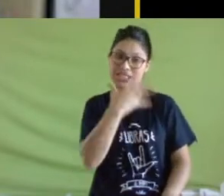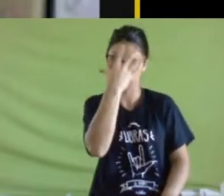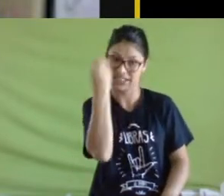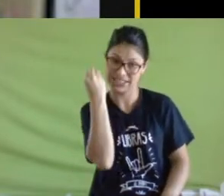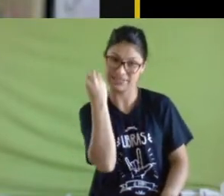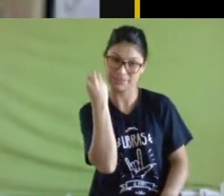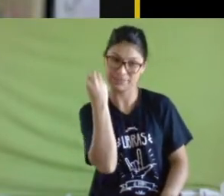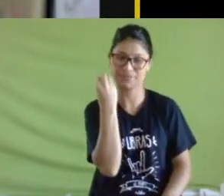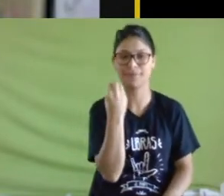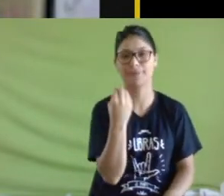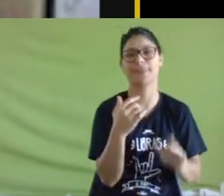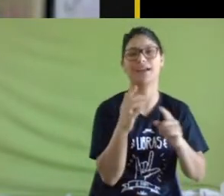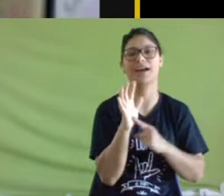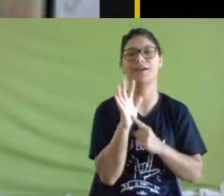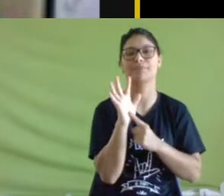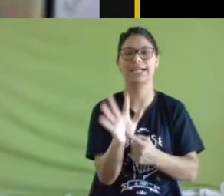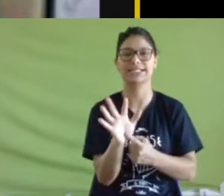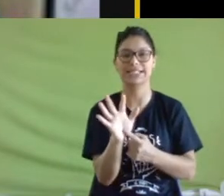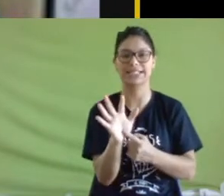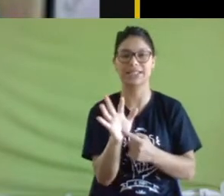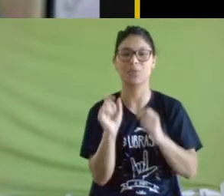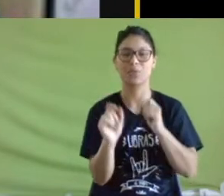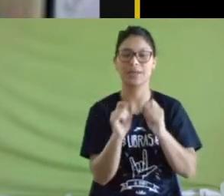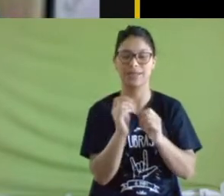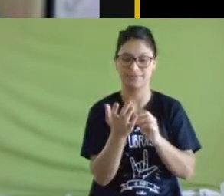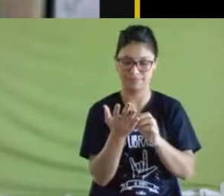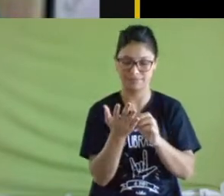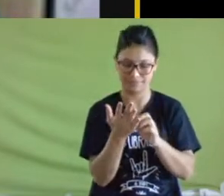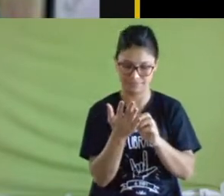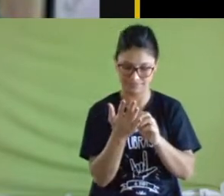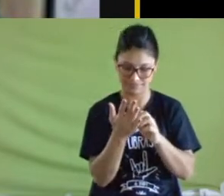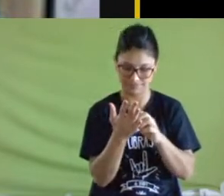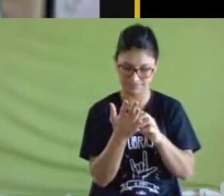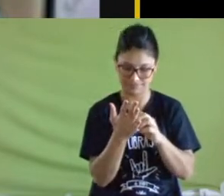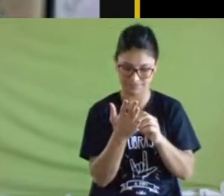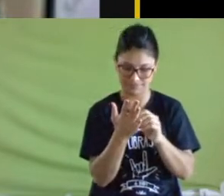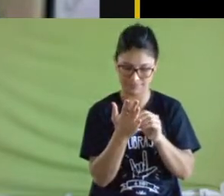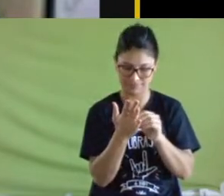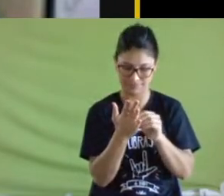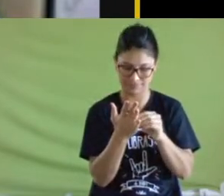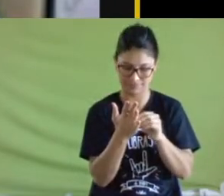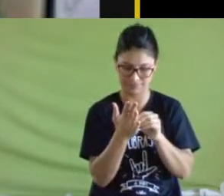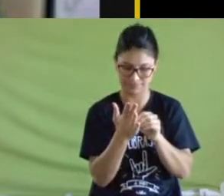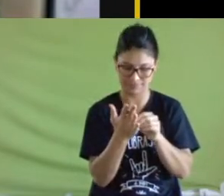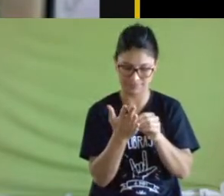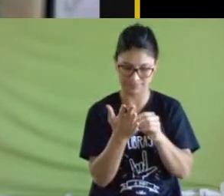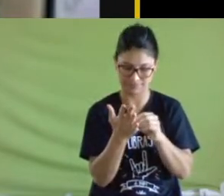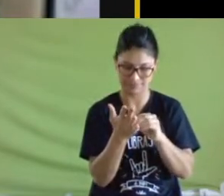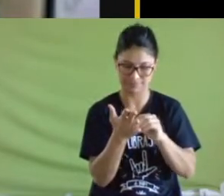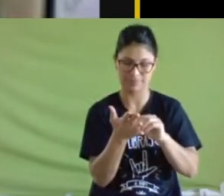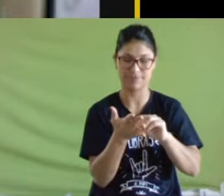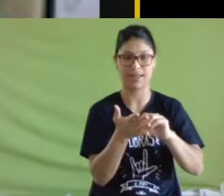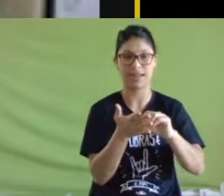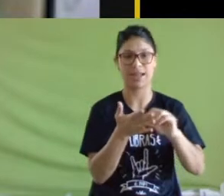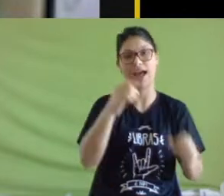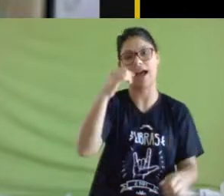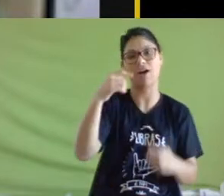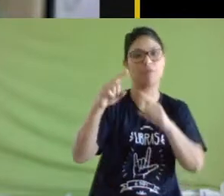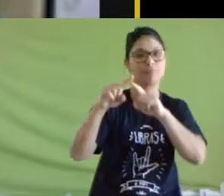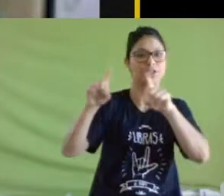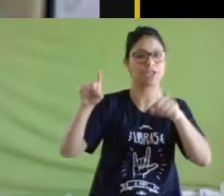aparece justamente a função retórica que é atribuída à memória artificial. Um